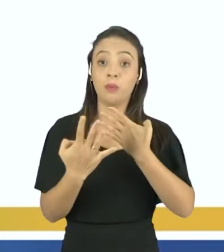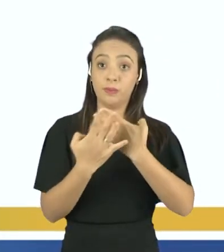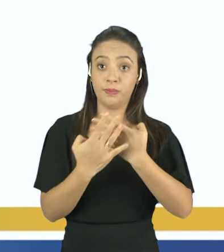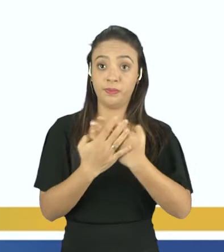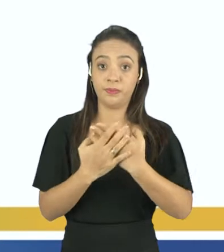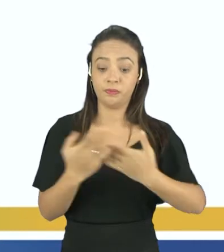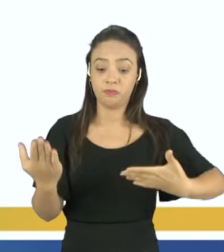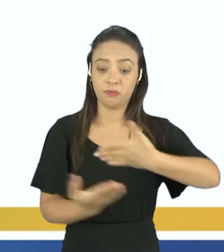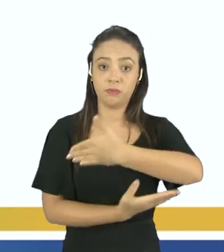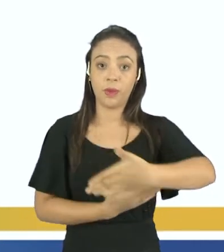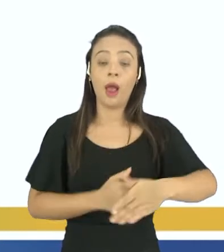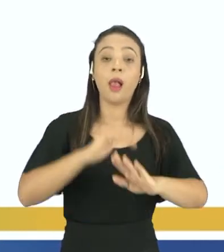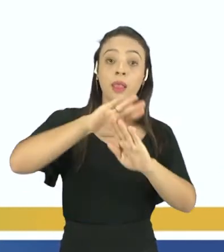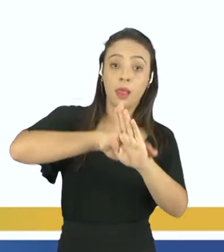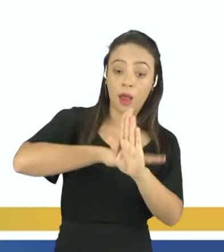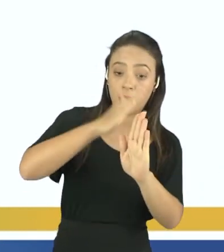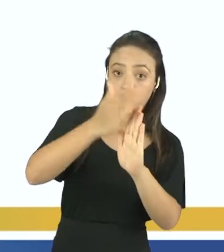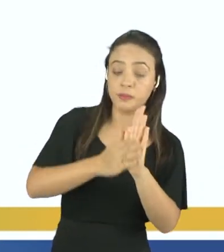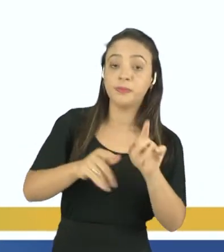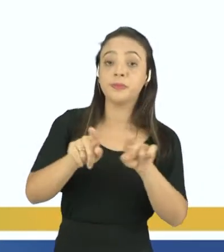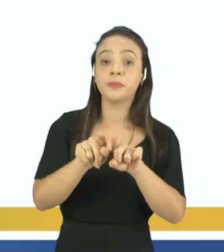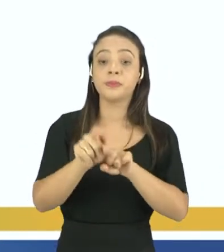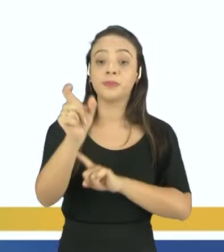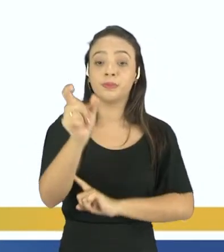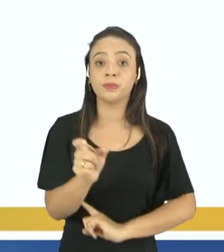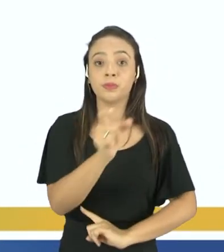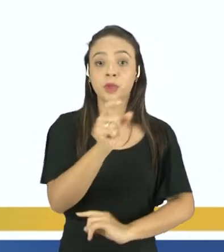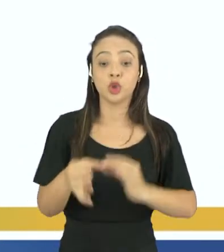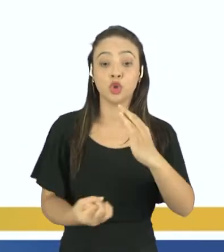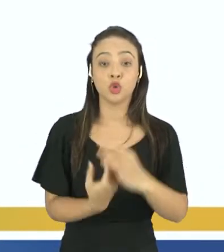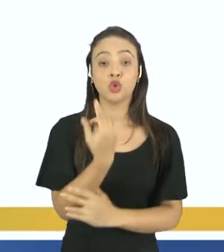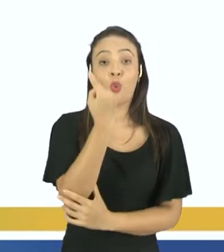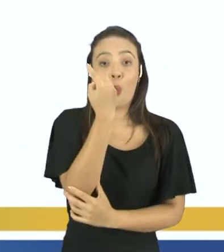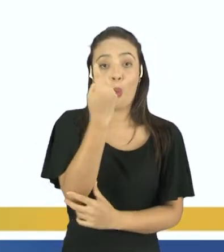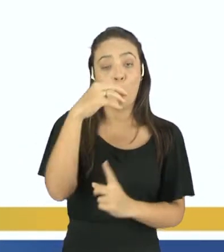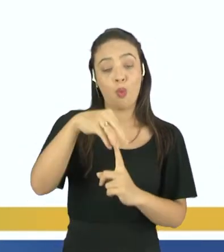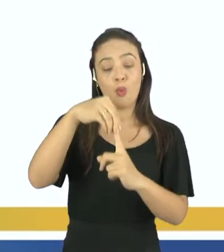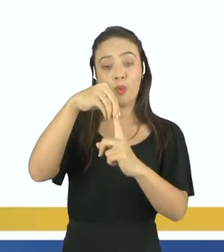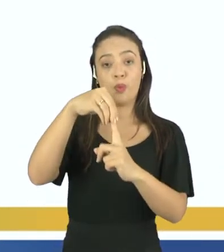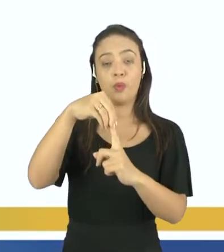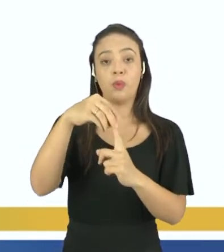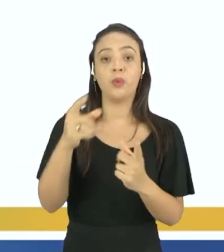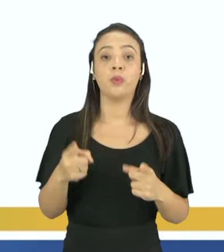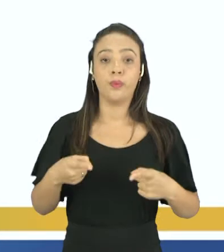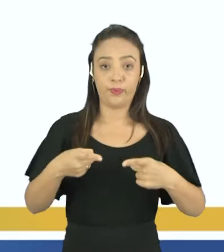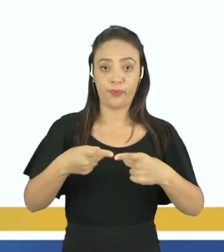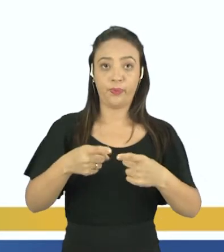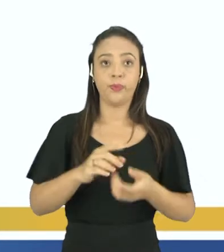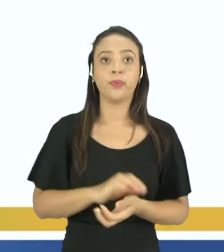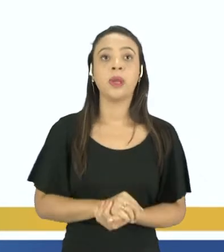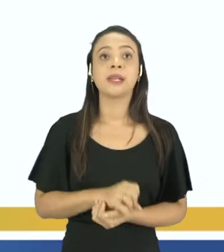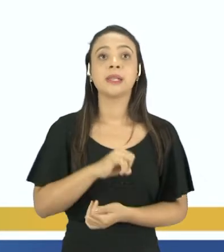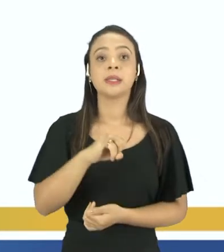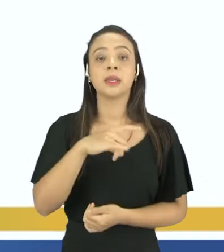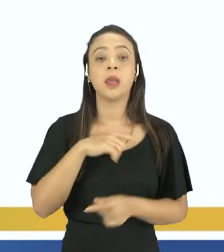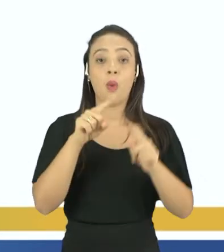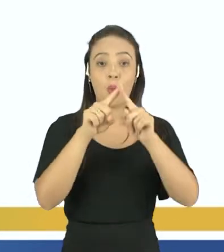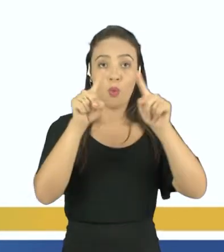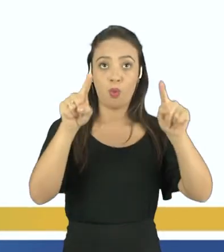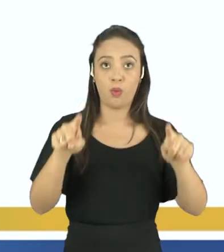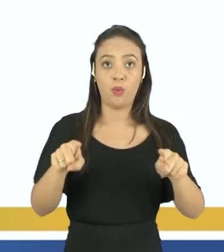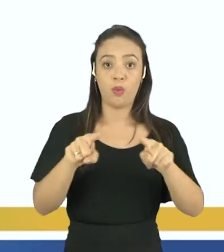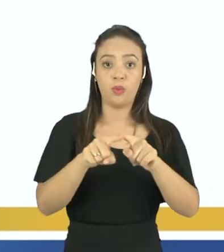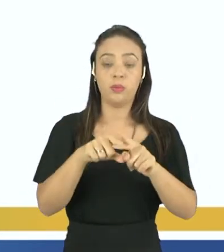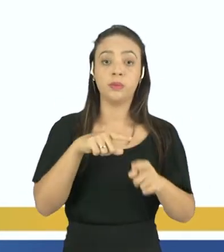o número de lados da figura é o número de diagonais partindo de um mesmo vértice bom então quando nós temos um quadrado